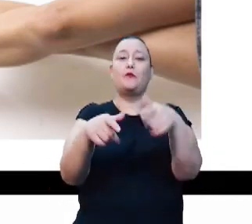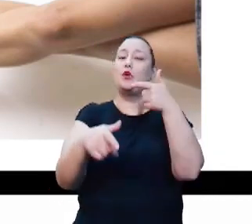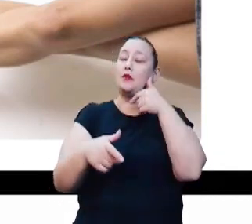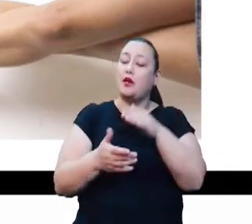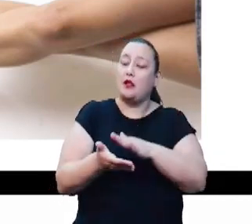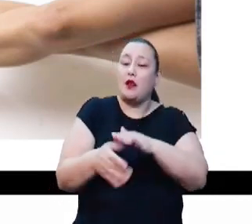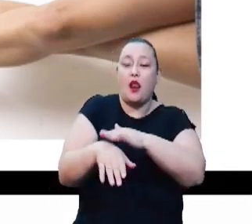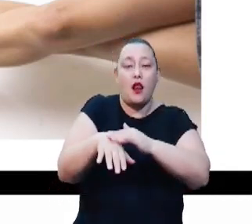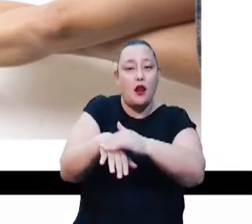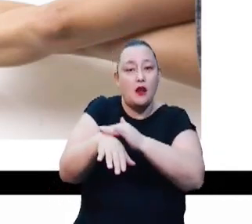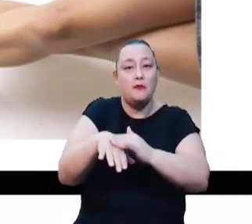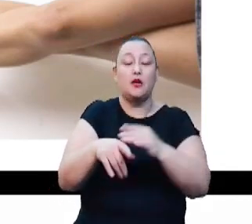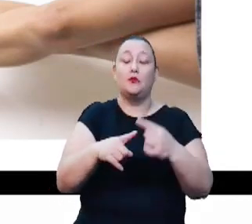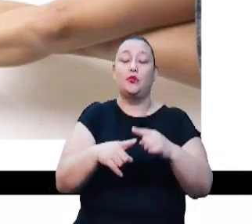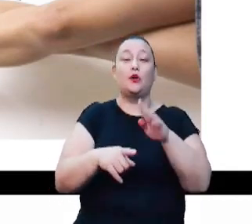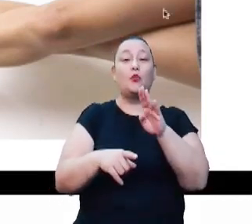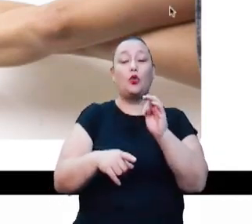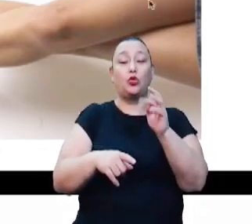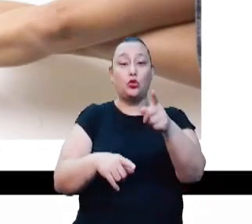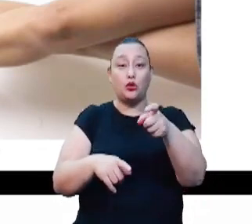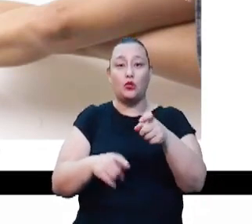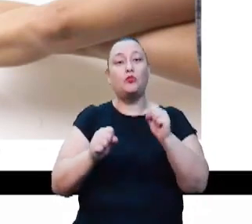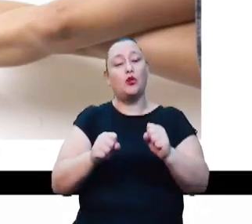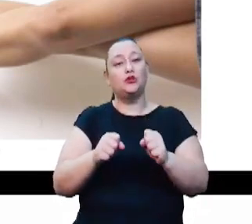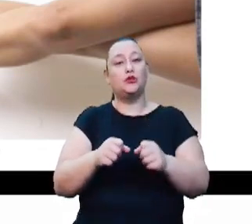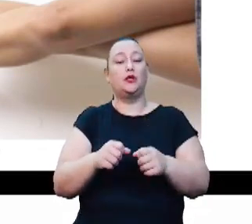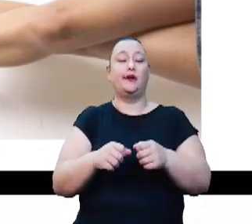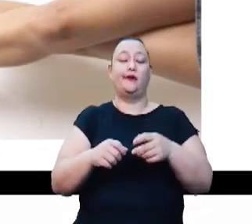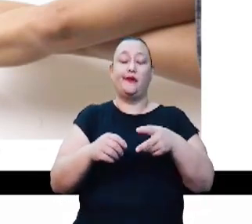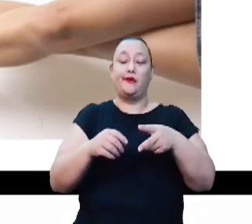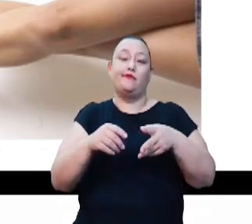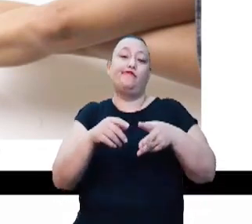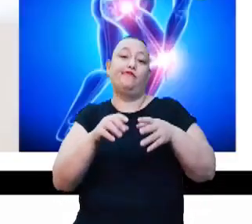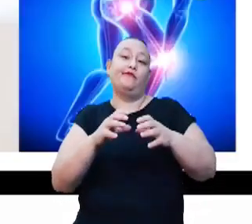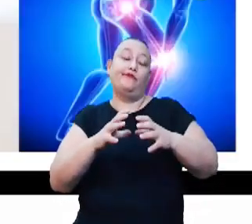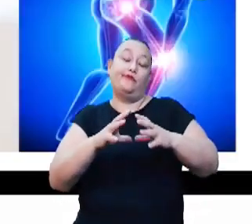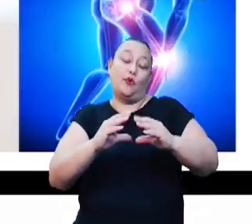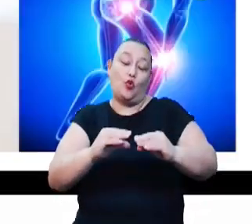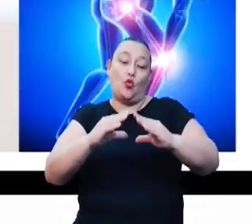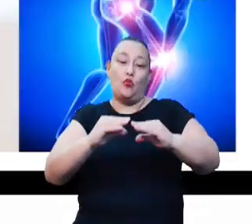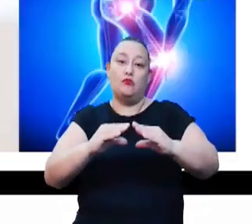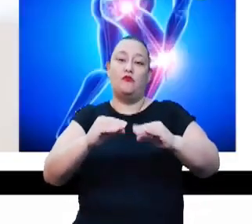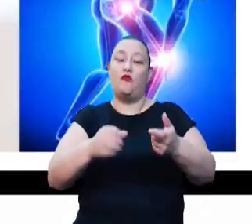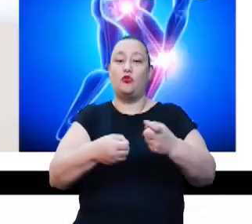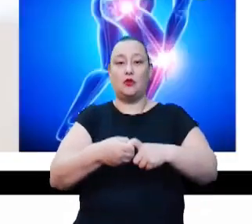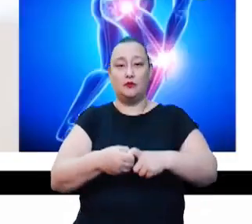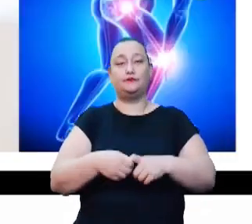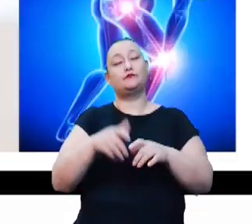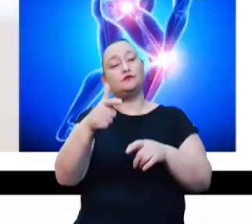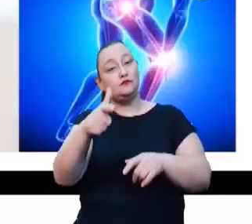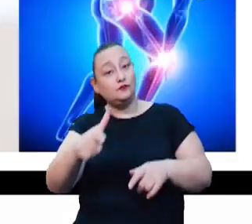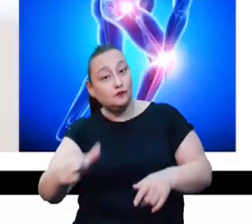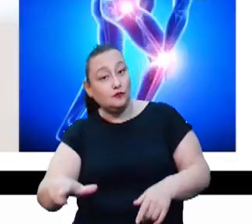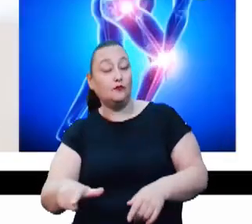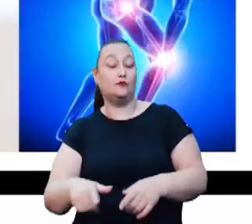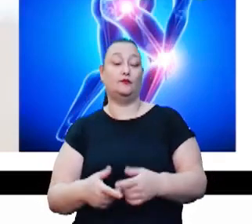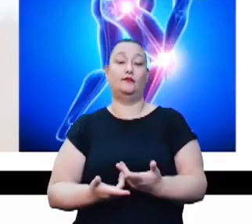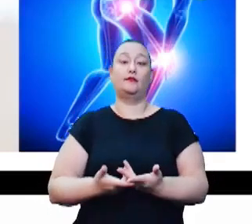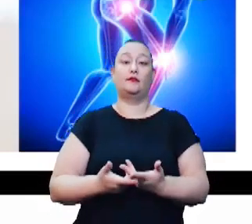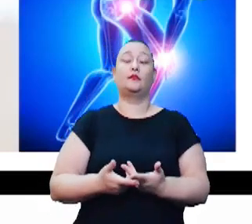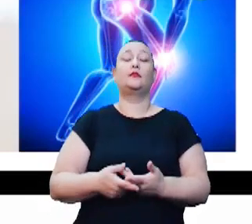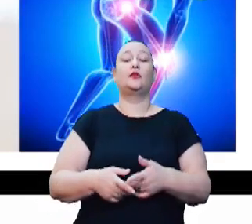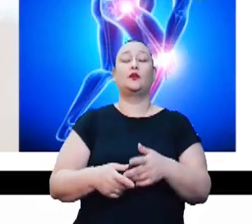pernas, já que a toxina botulínica pode inibir a musculatura que fecha essa perna, tá? E outra indicação